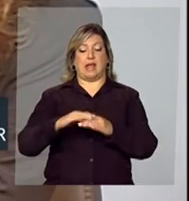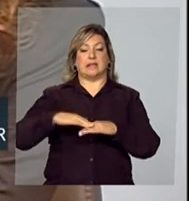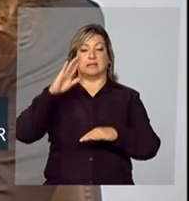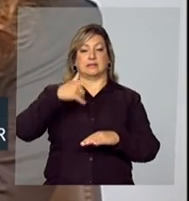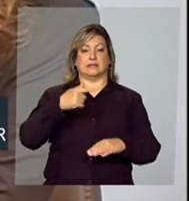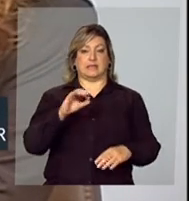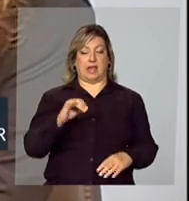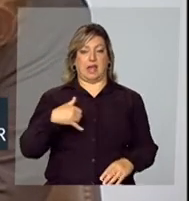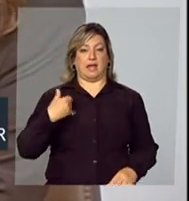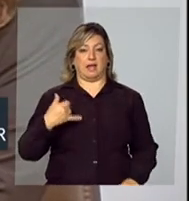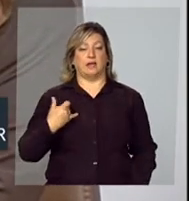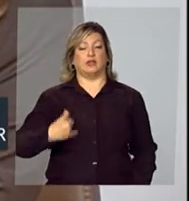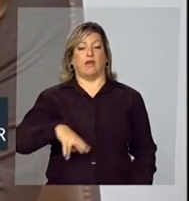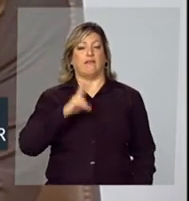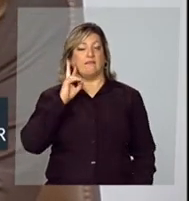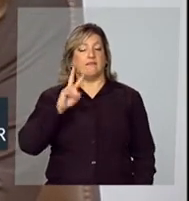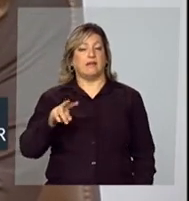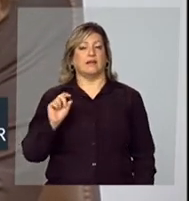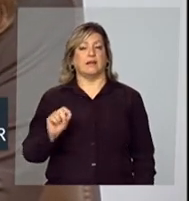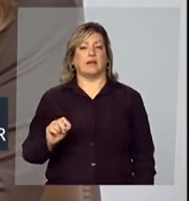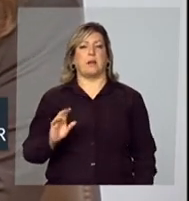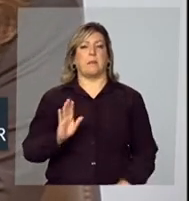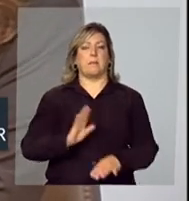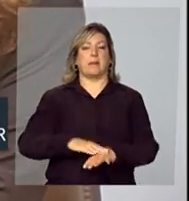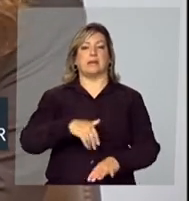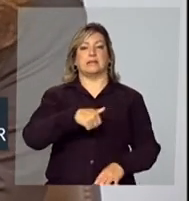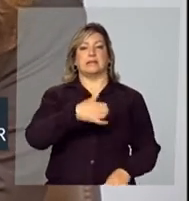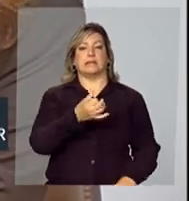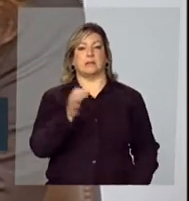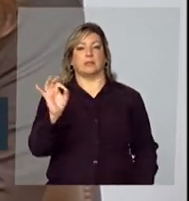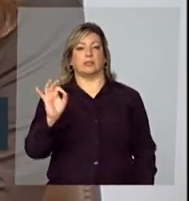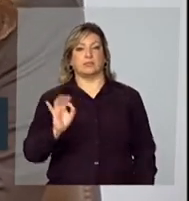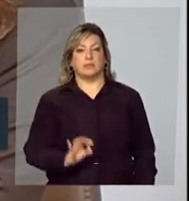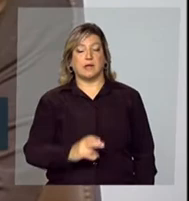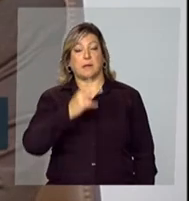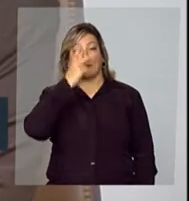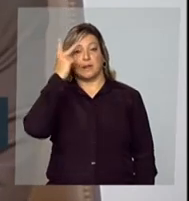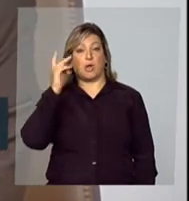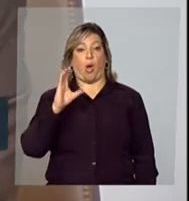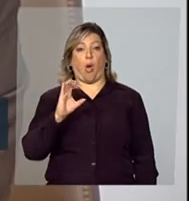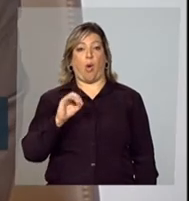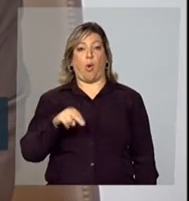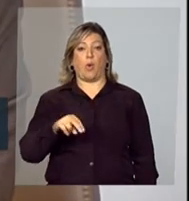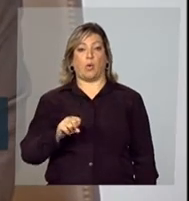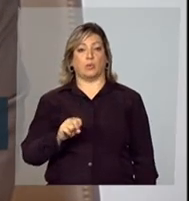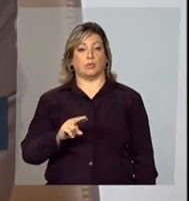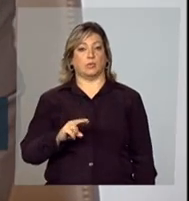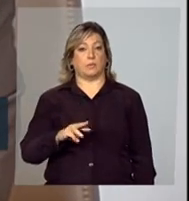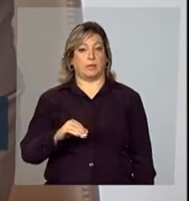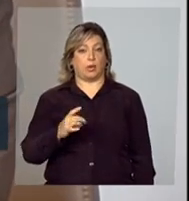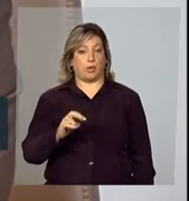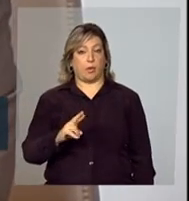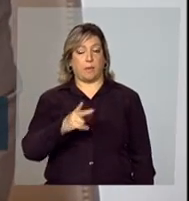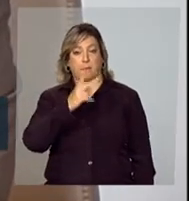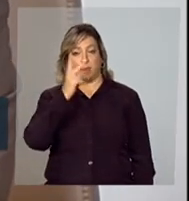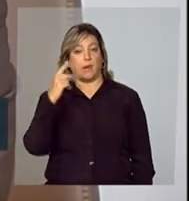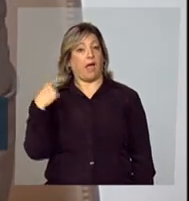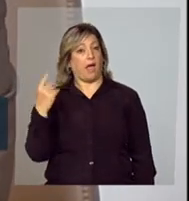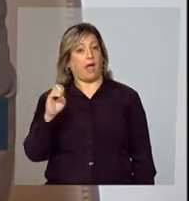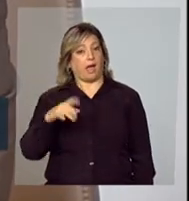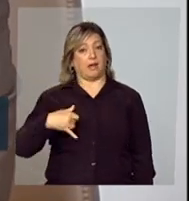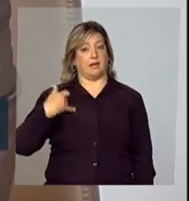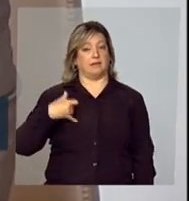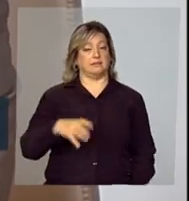de 70 anos nós vamos ter que mais de 16 por cento dos consumidores que procuraram os procons são